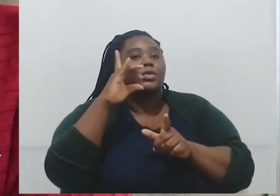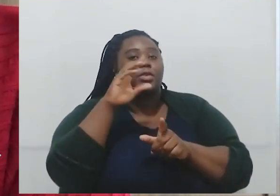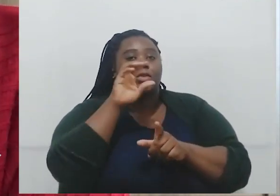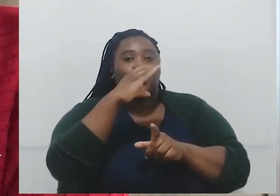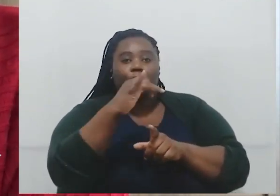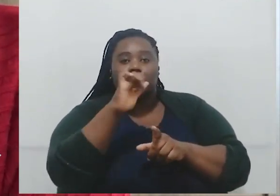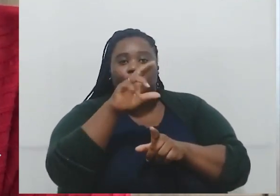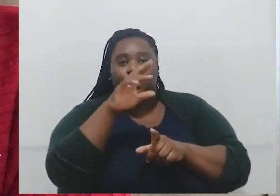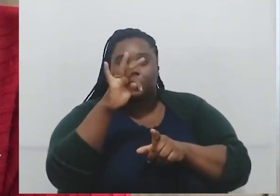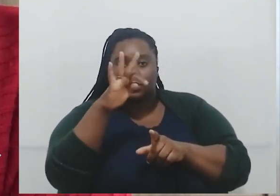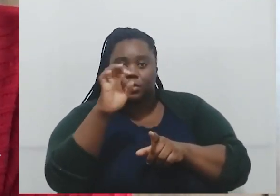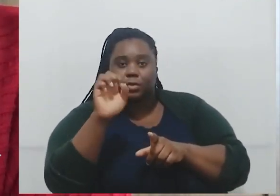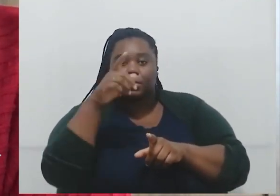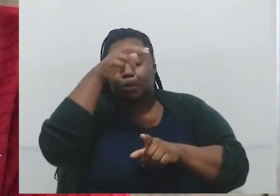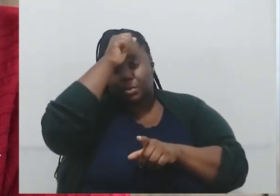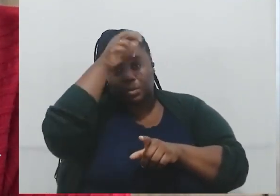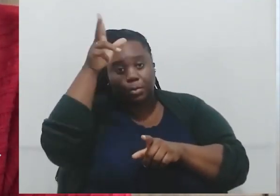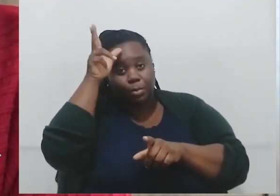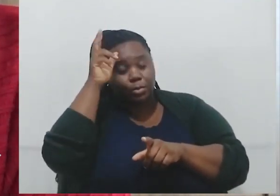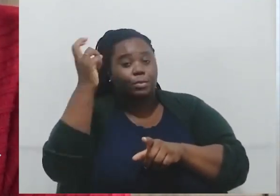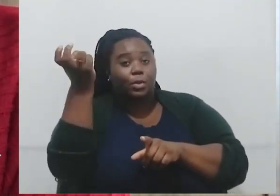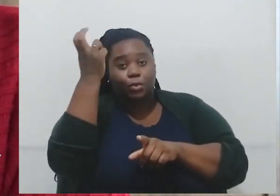oficial